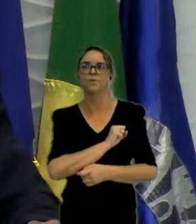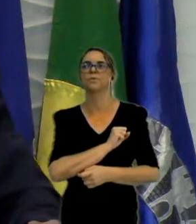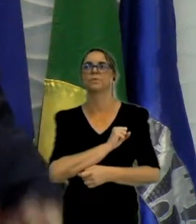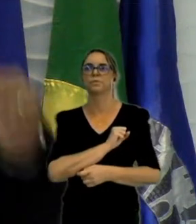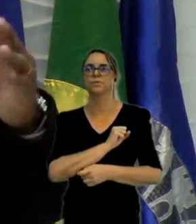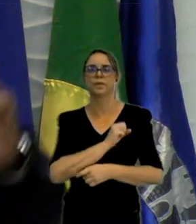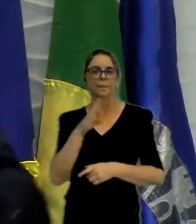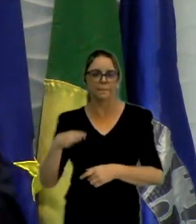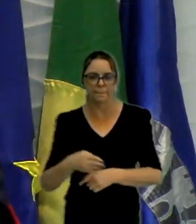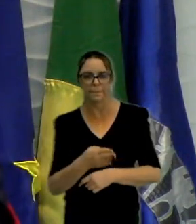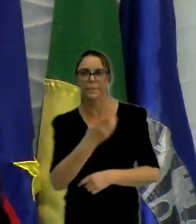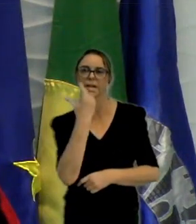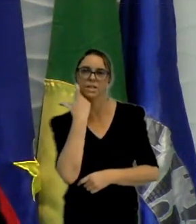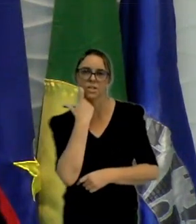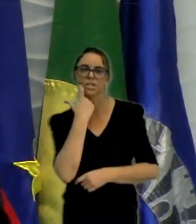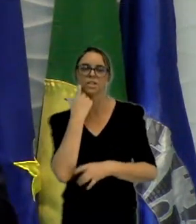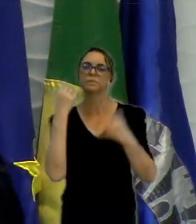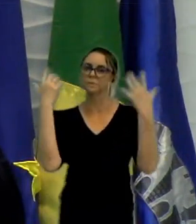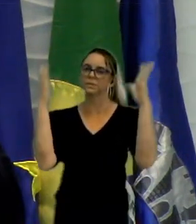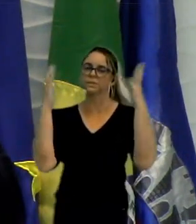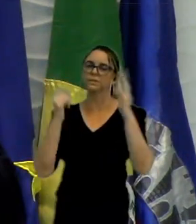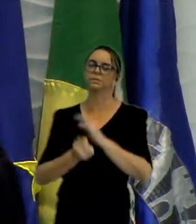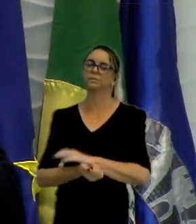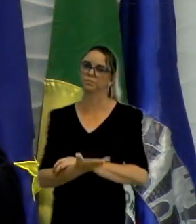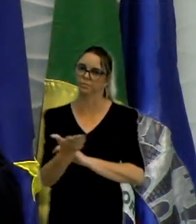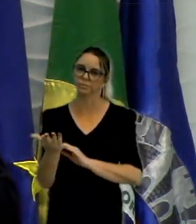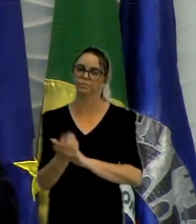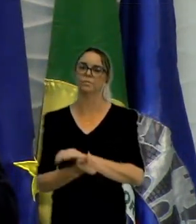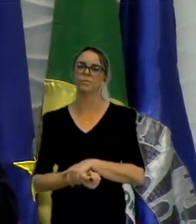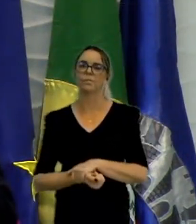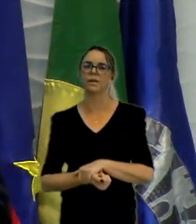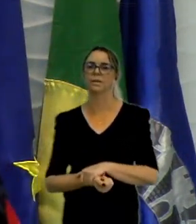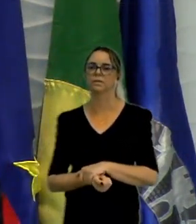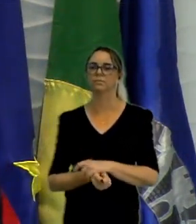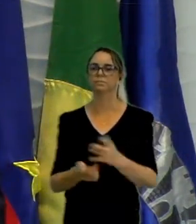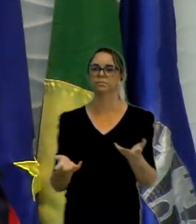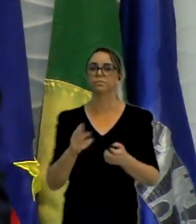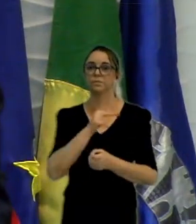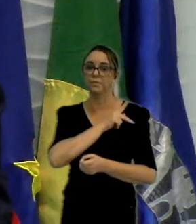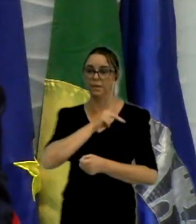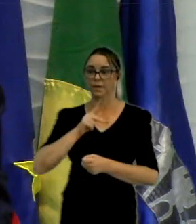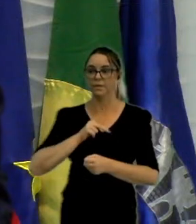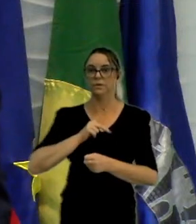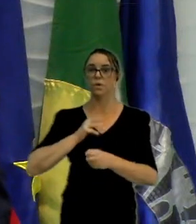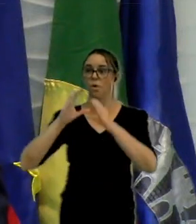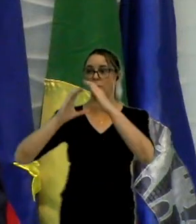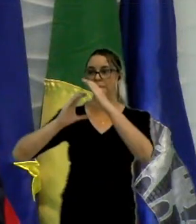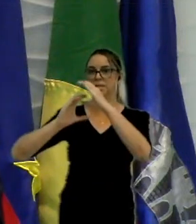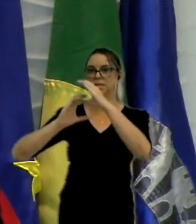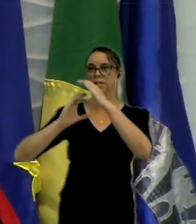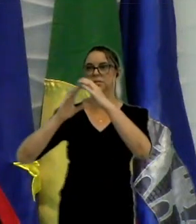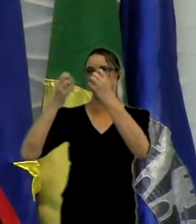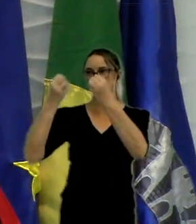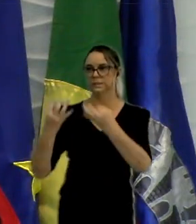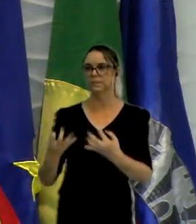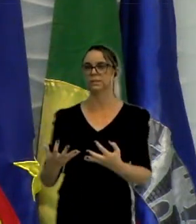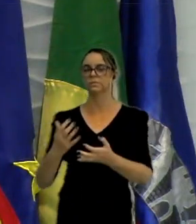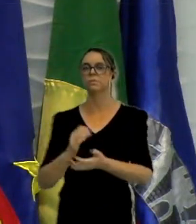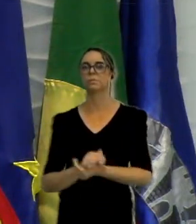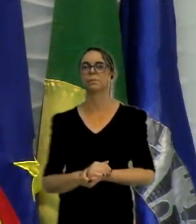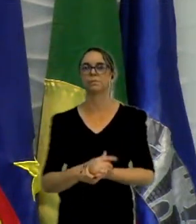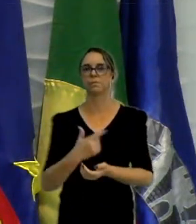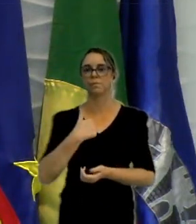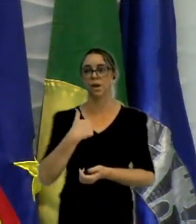peixes, dá parabéns a ele. Presidente, falar da Compesa, eu venho aqui